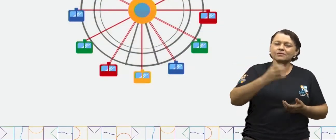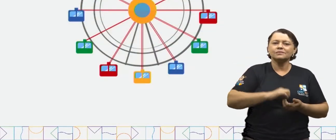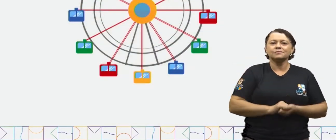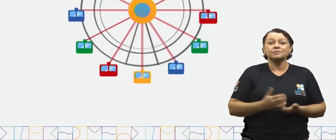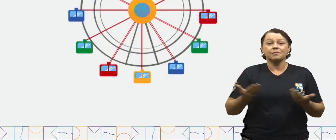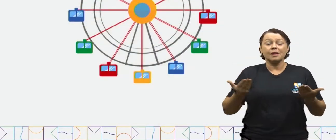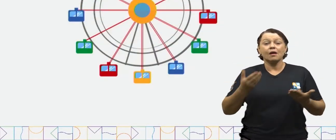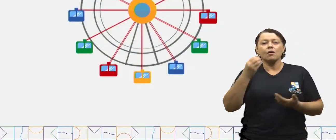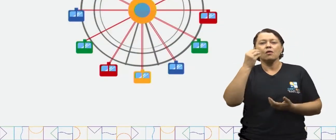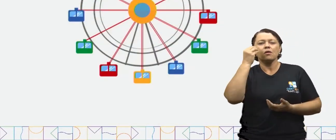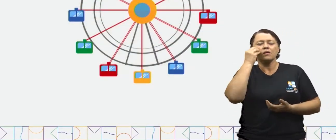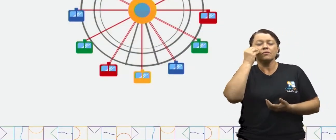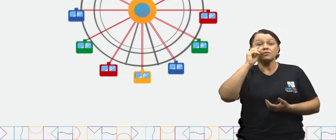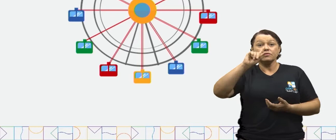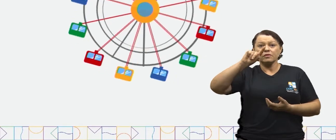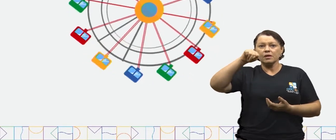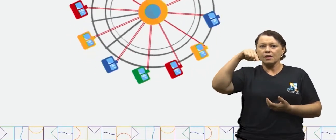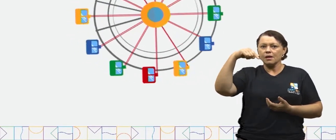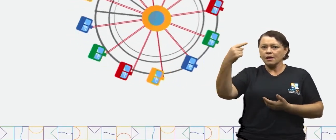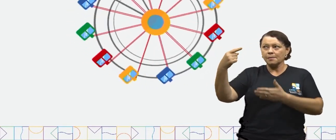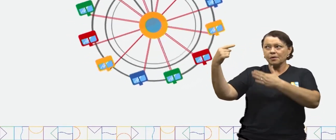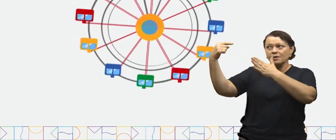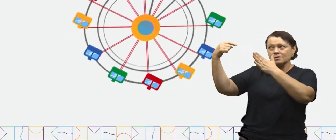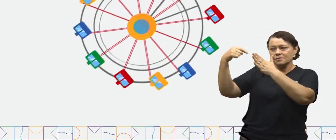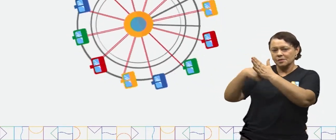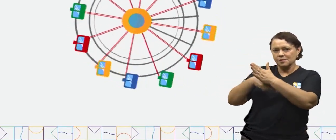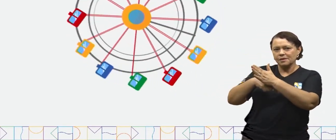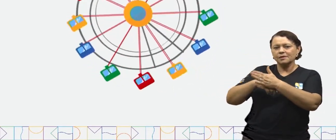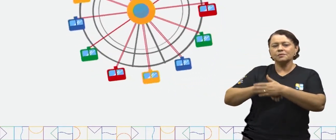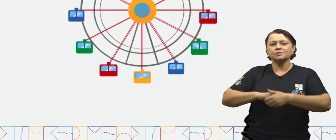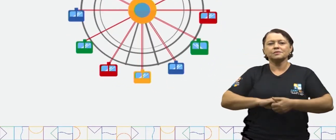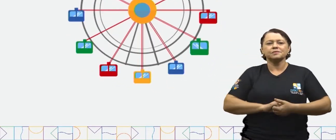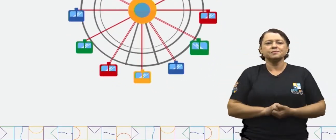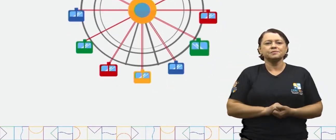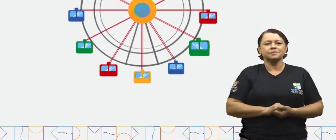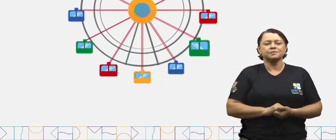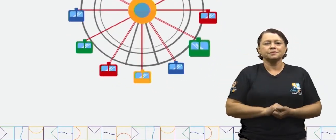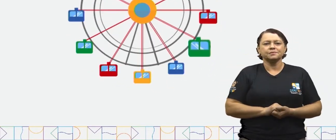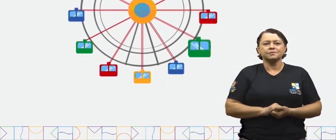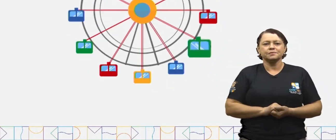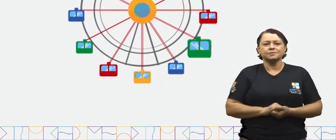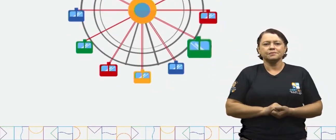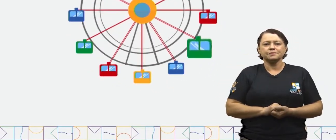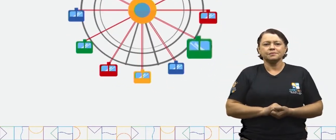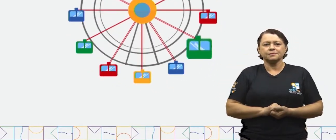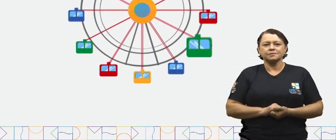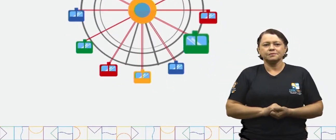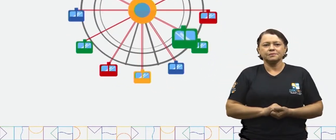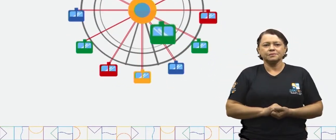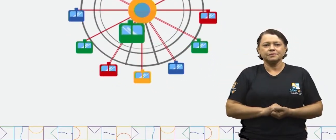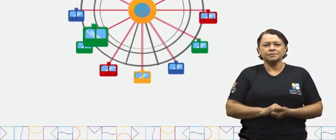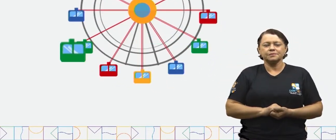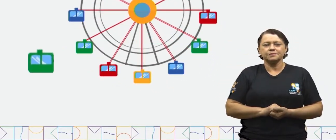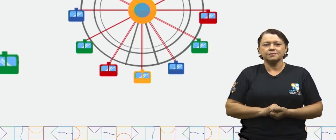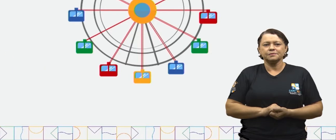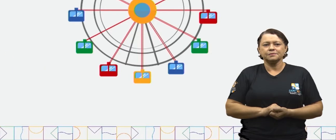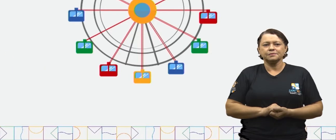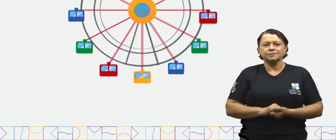Vamos verificar a próxima pergunta da roda de narrativas.